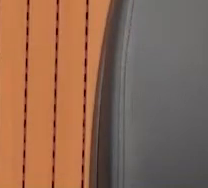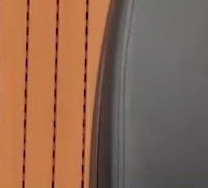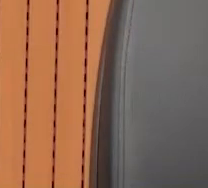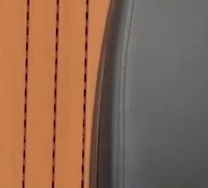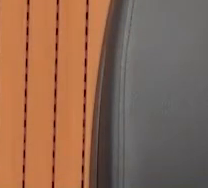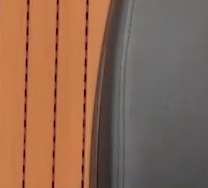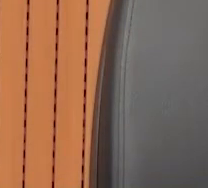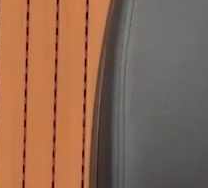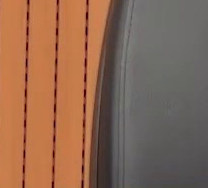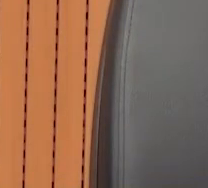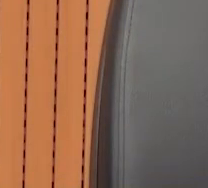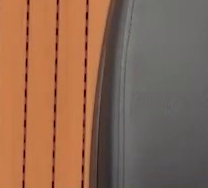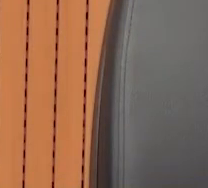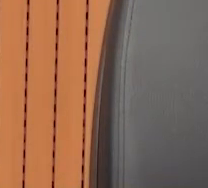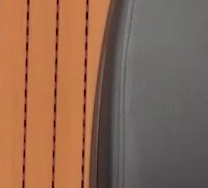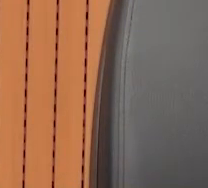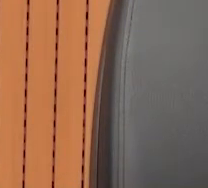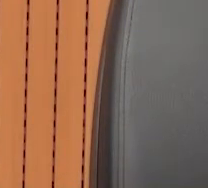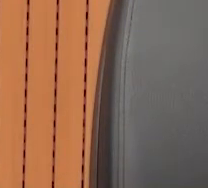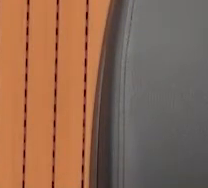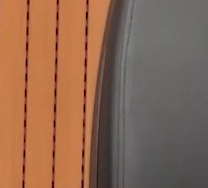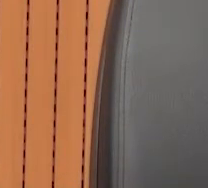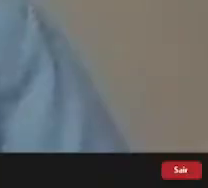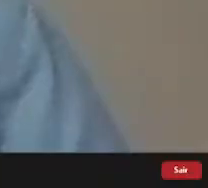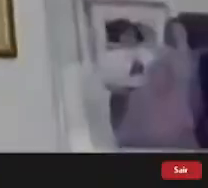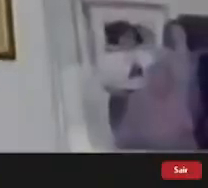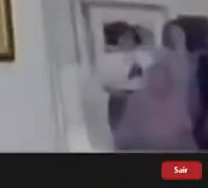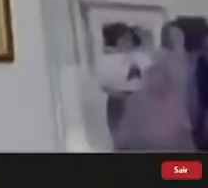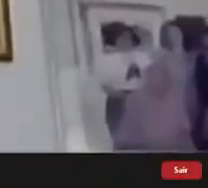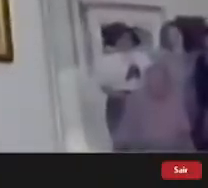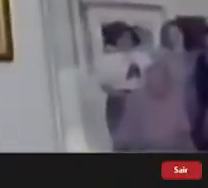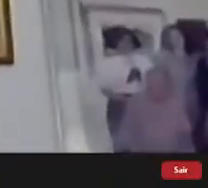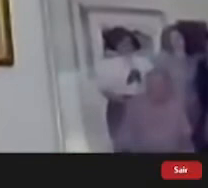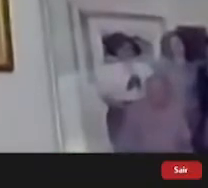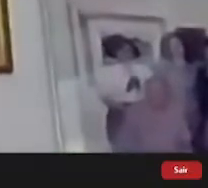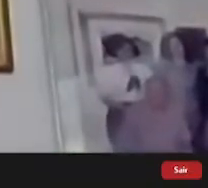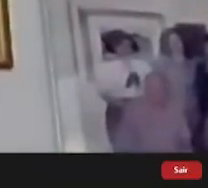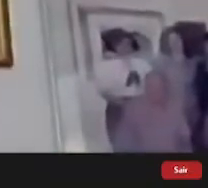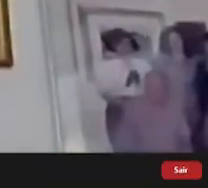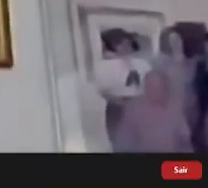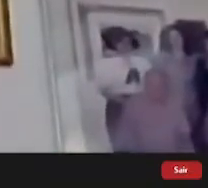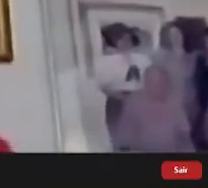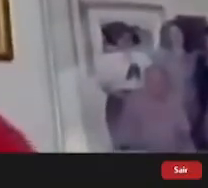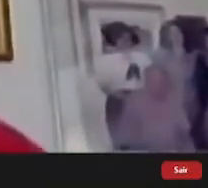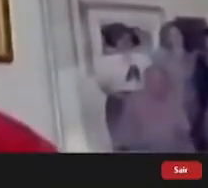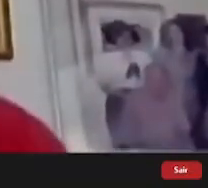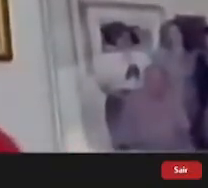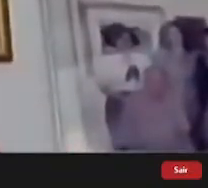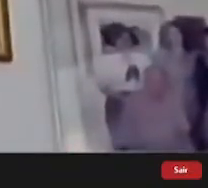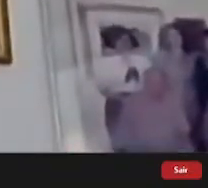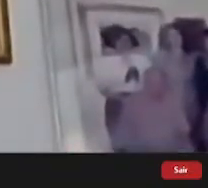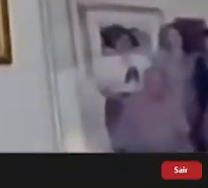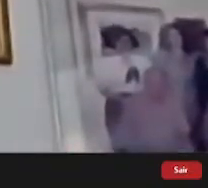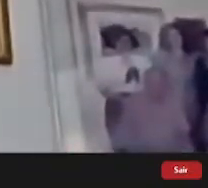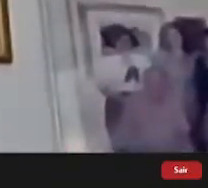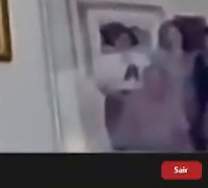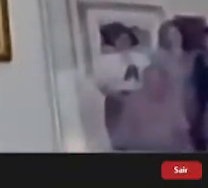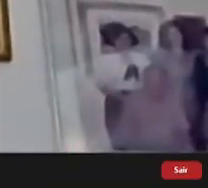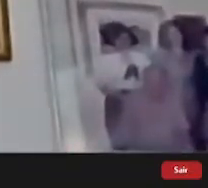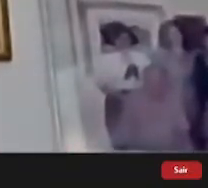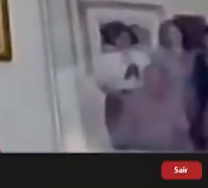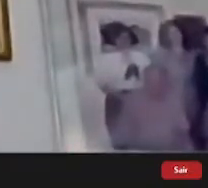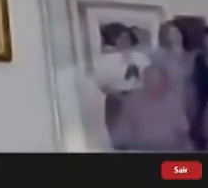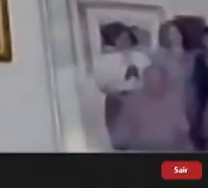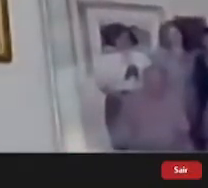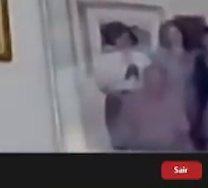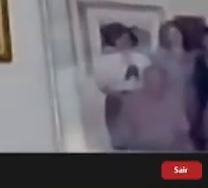Que bom saber que ela foi funcionária lá. Quem sabe, se ela foi do CAISM, a gente se encontrou. Foi quando eu entrei no CAISM, praticamente.